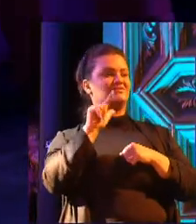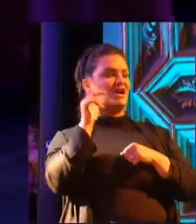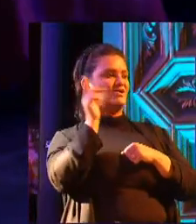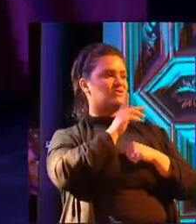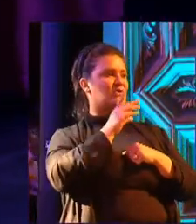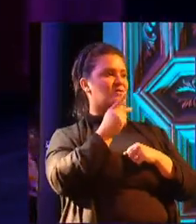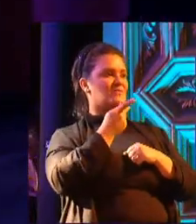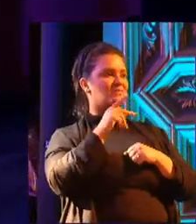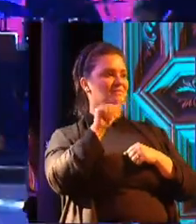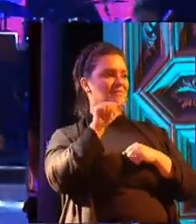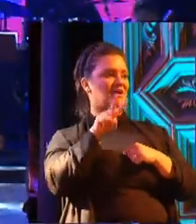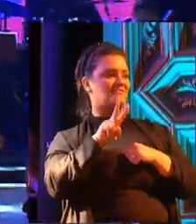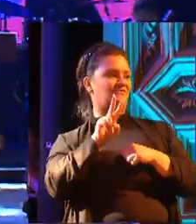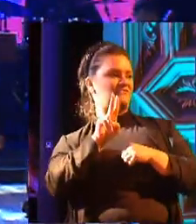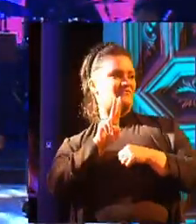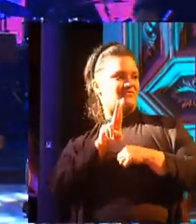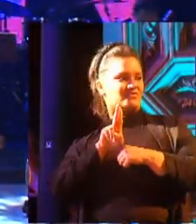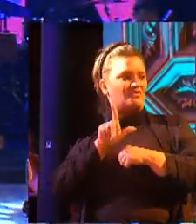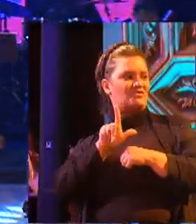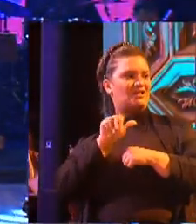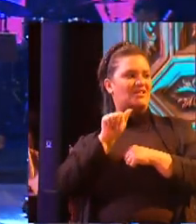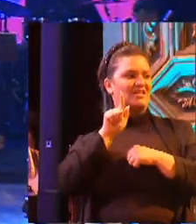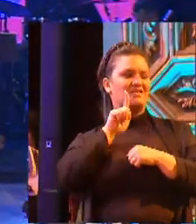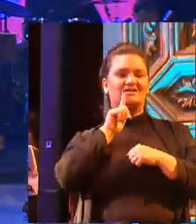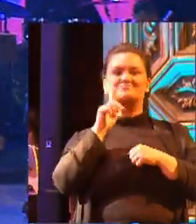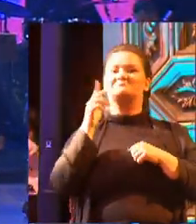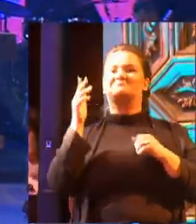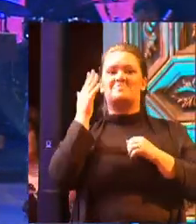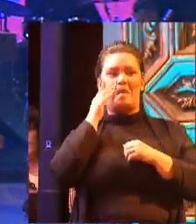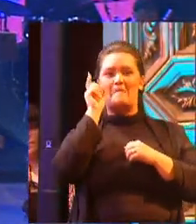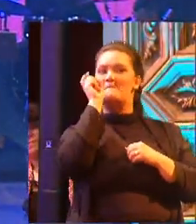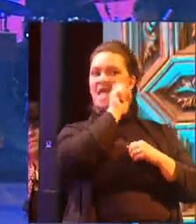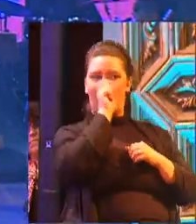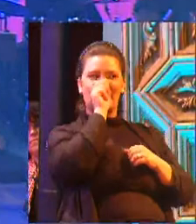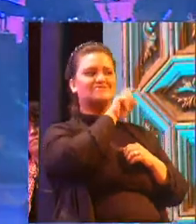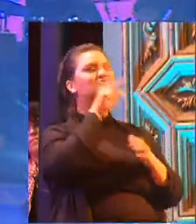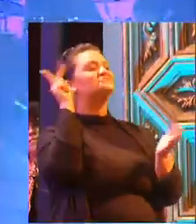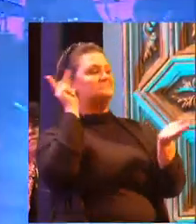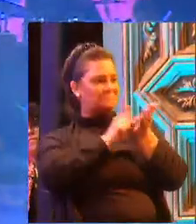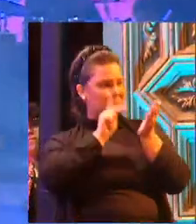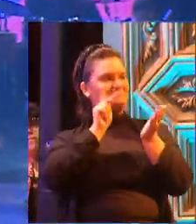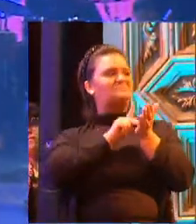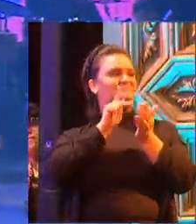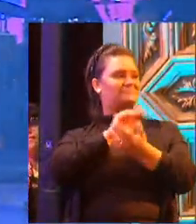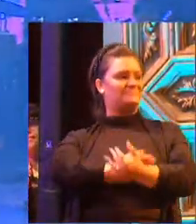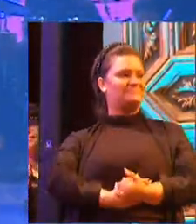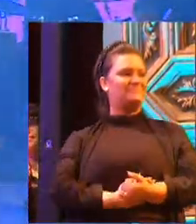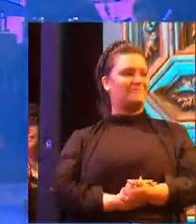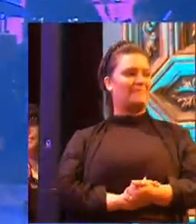Pavulage. Põe Pavulage nisso, gente!